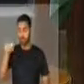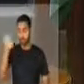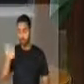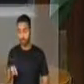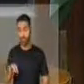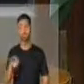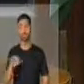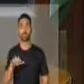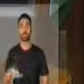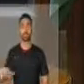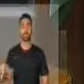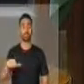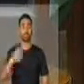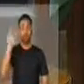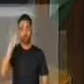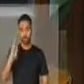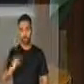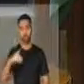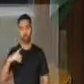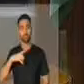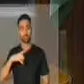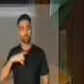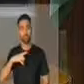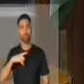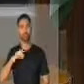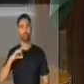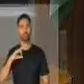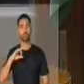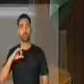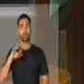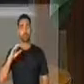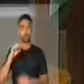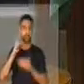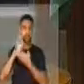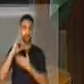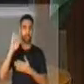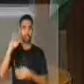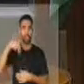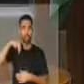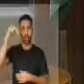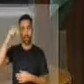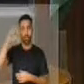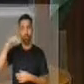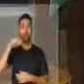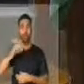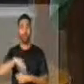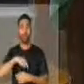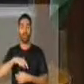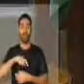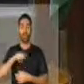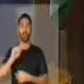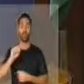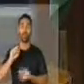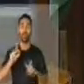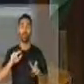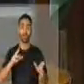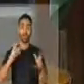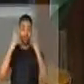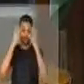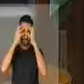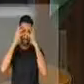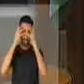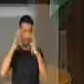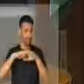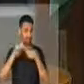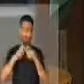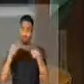das regiões do país, à exceção do norte, é o câncer de mama que predomina.